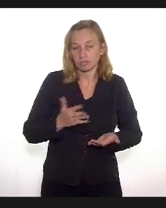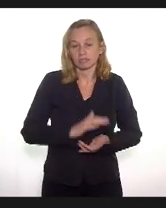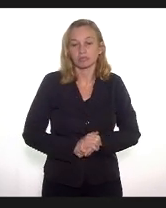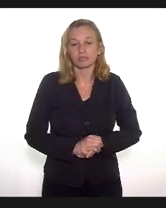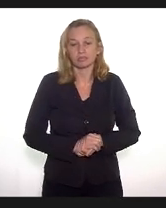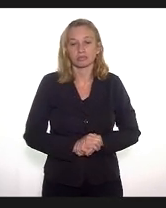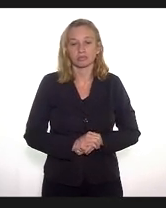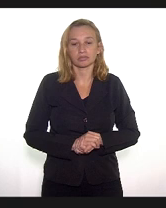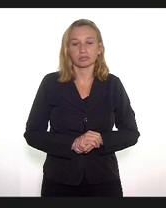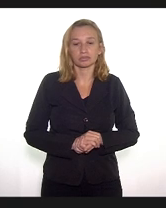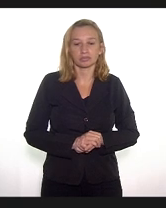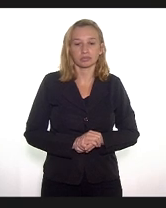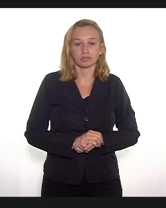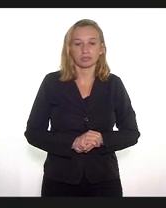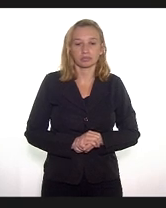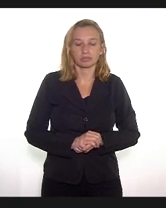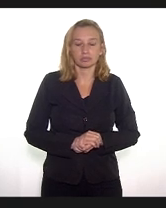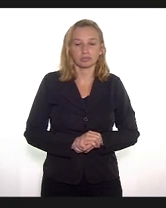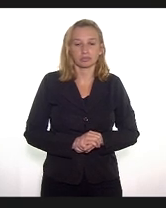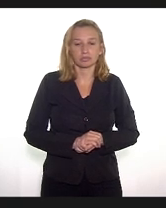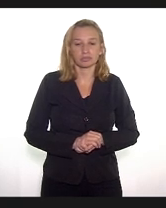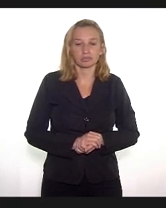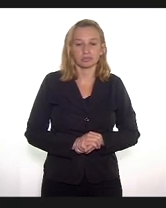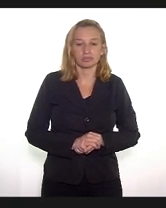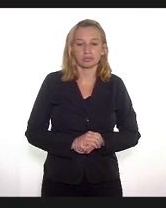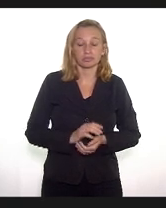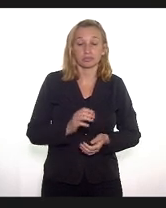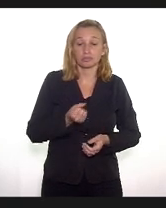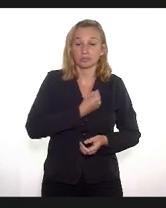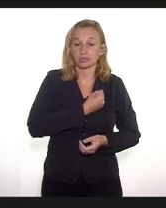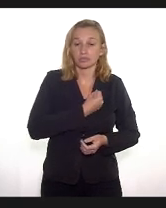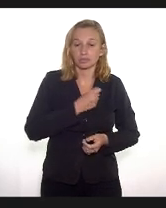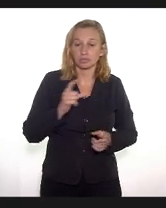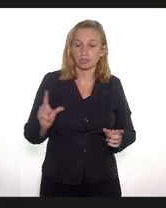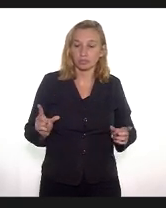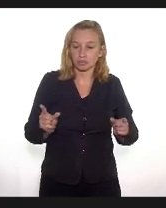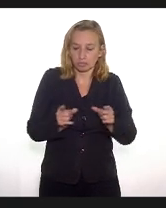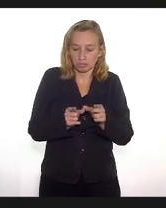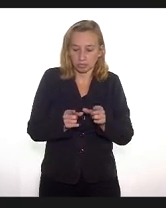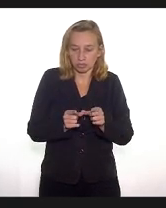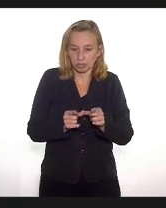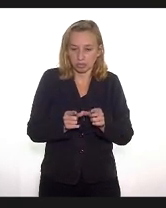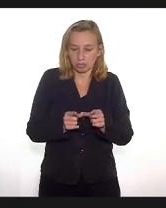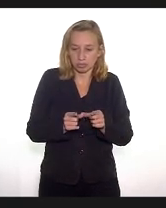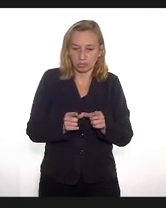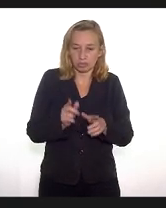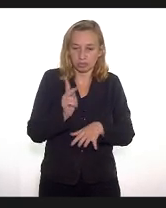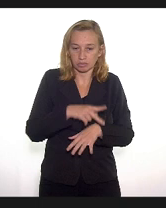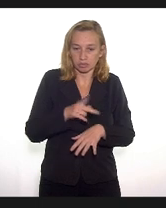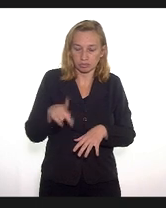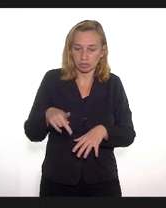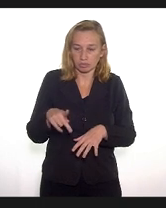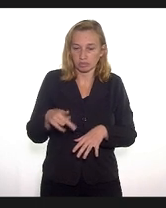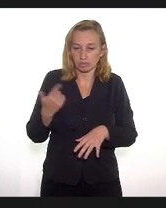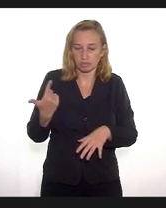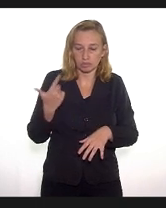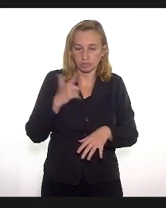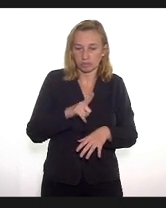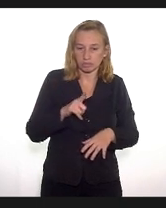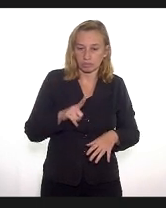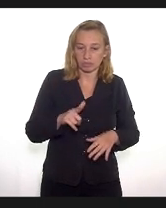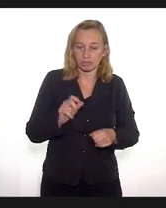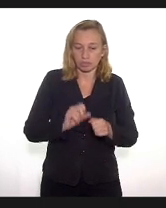E aí, o que acontece? A gente fica com um quadro reduzido e esse quadro reduzido ainda consegue, mesmo assim, dar conta do